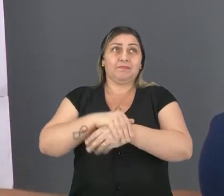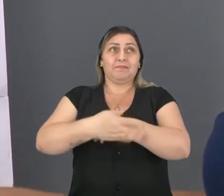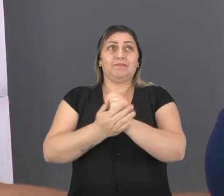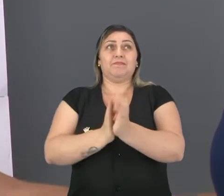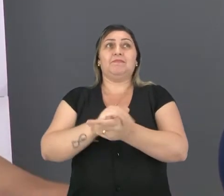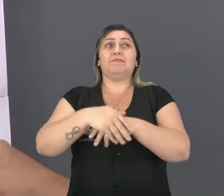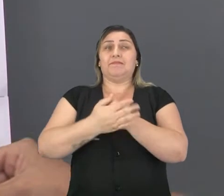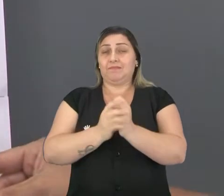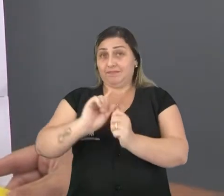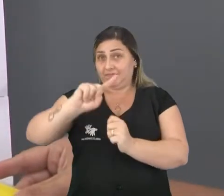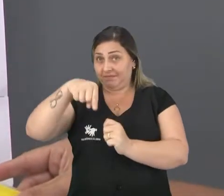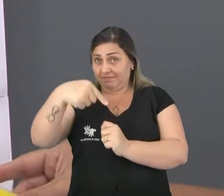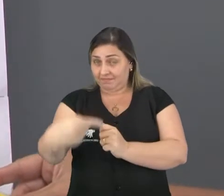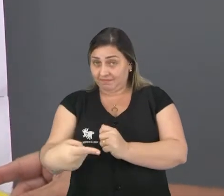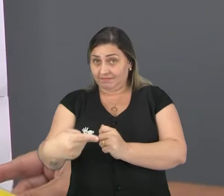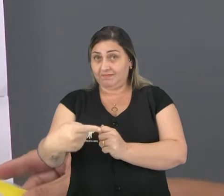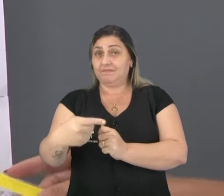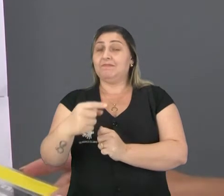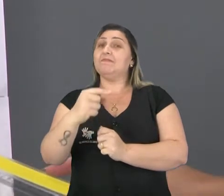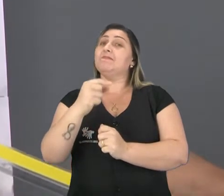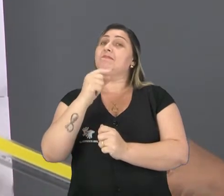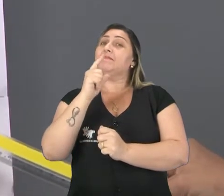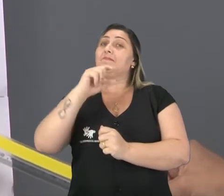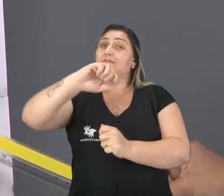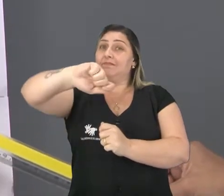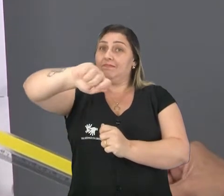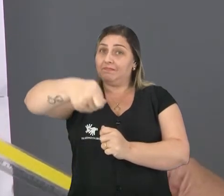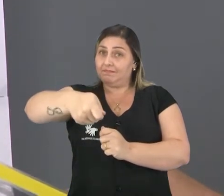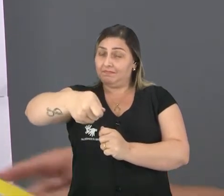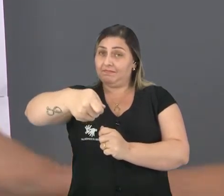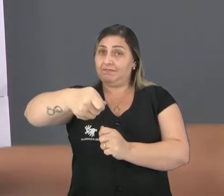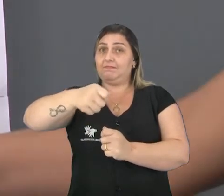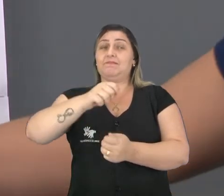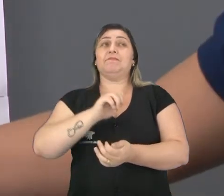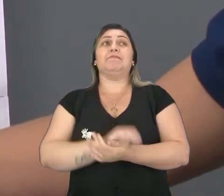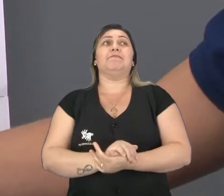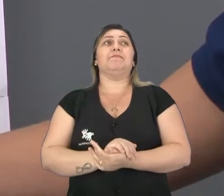Ensaboar tudo e depois enxaguar de uma vez.